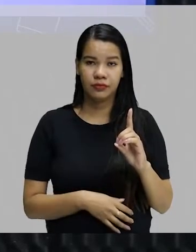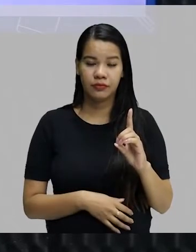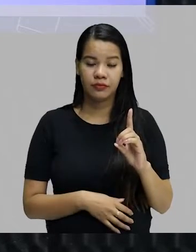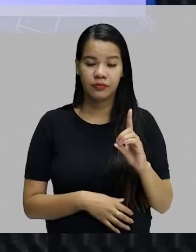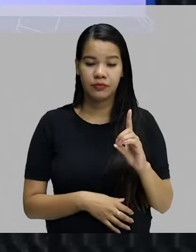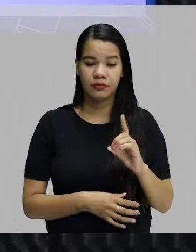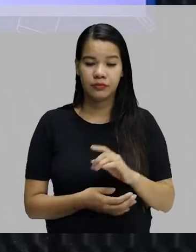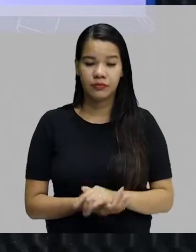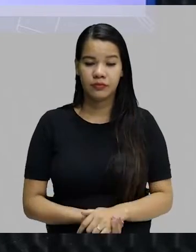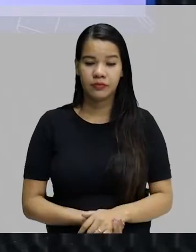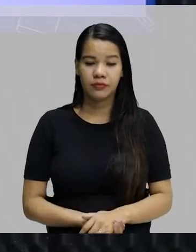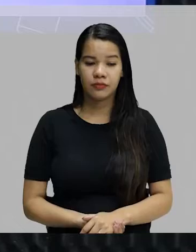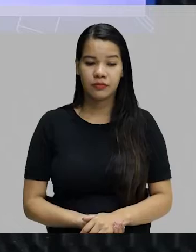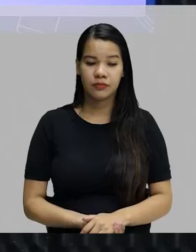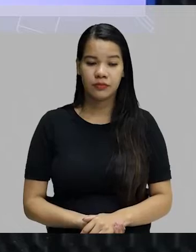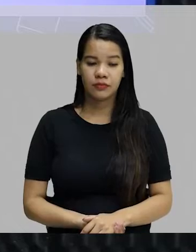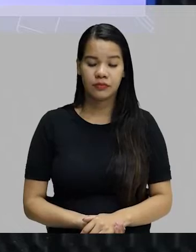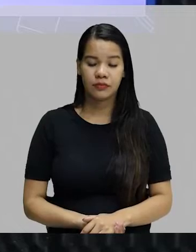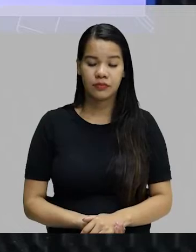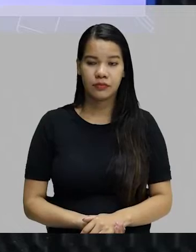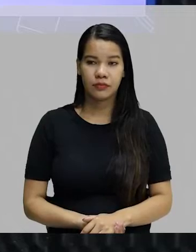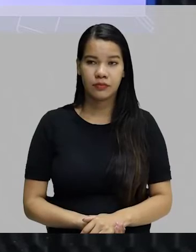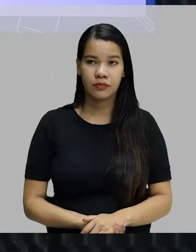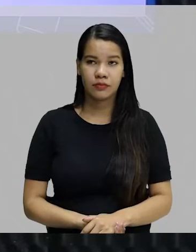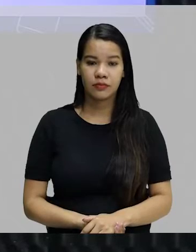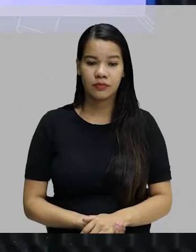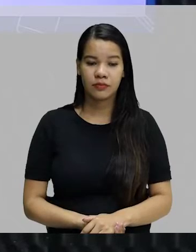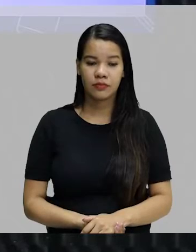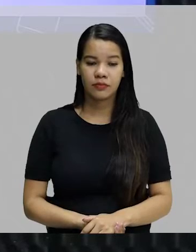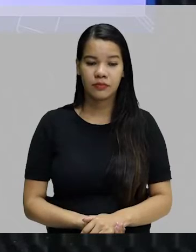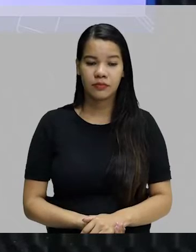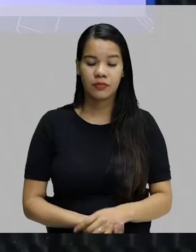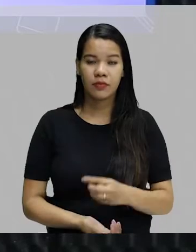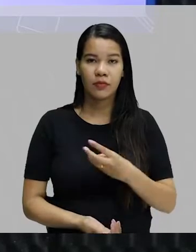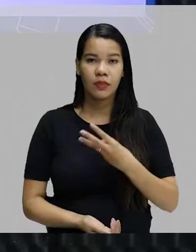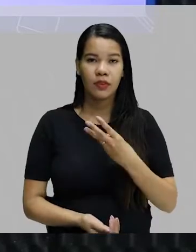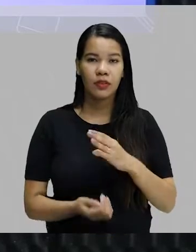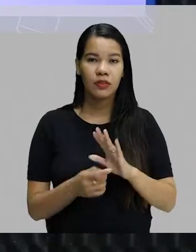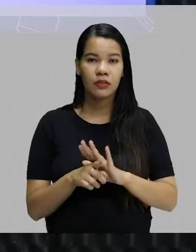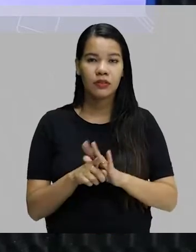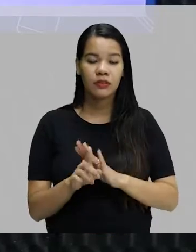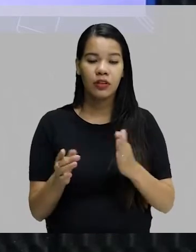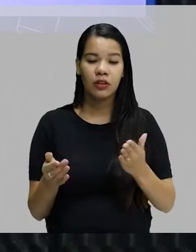correto? Vamos aqui passar para a terceira questão.